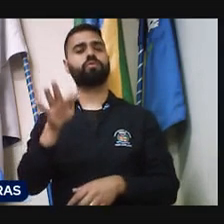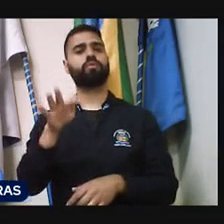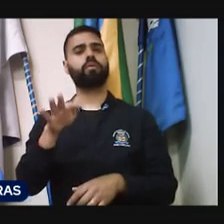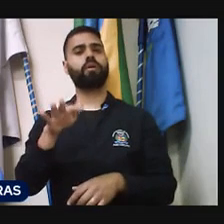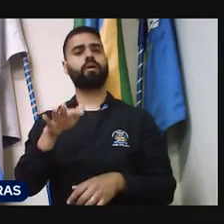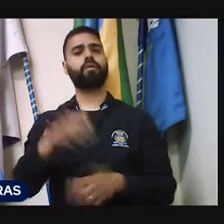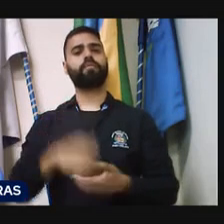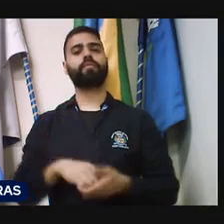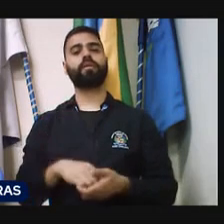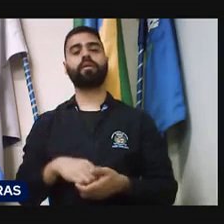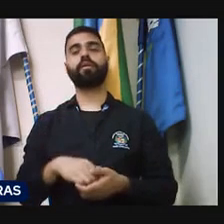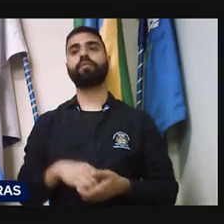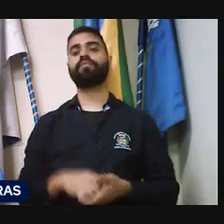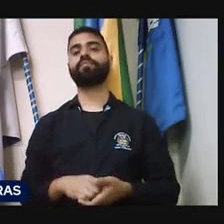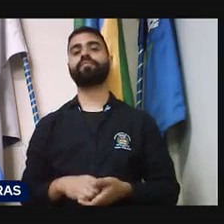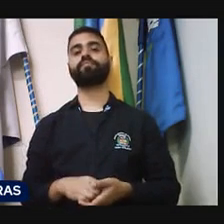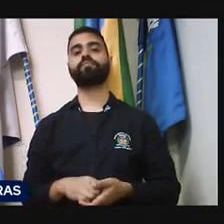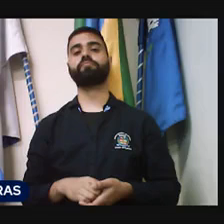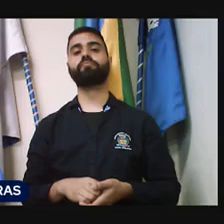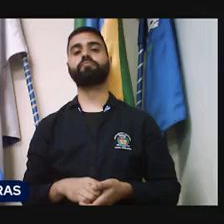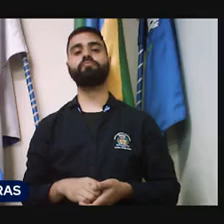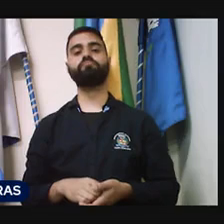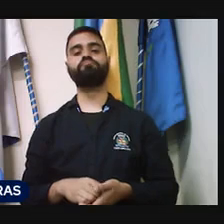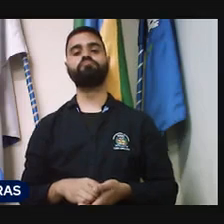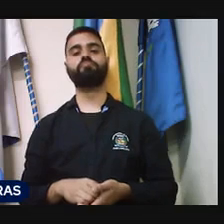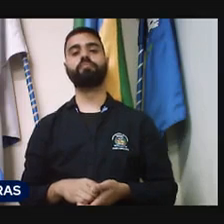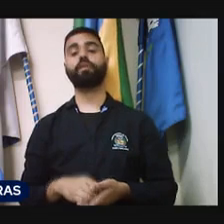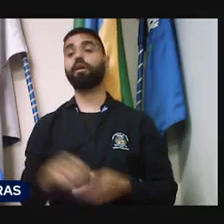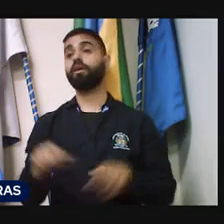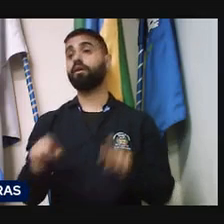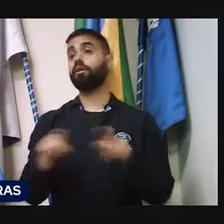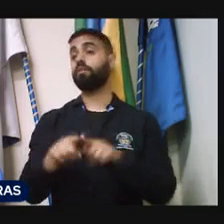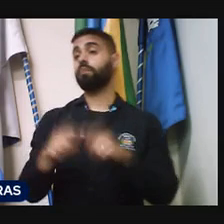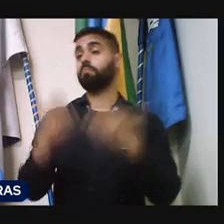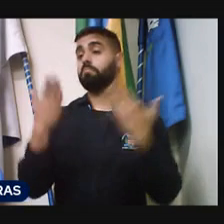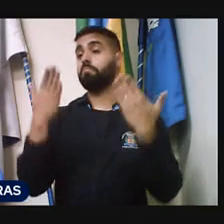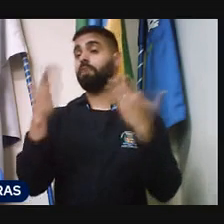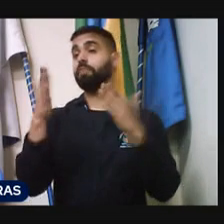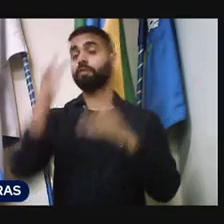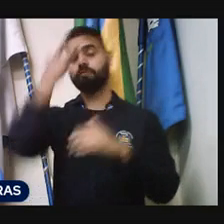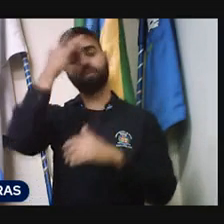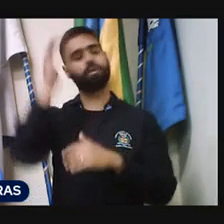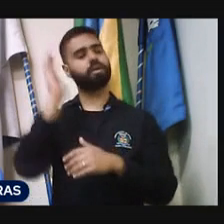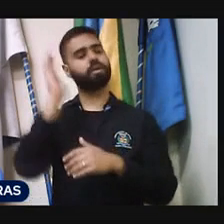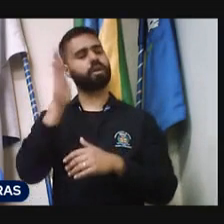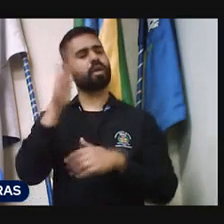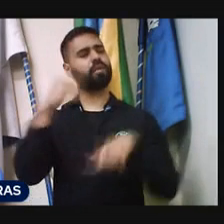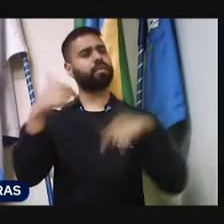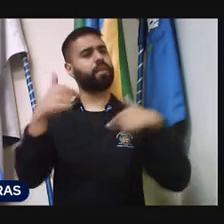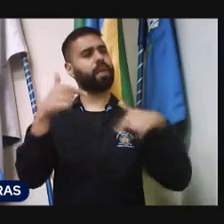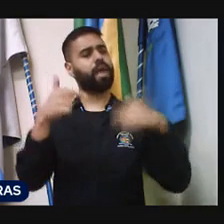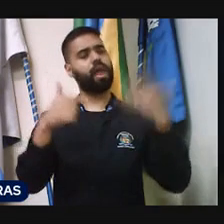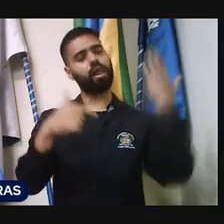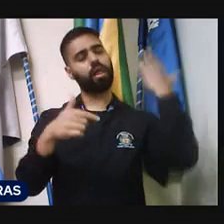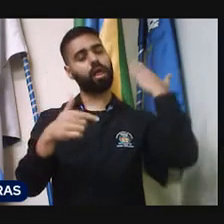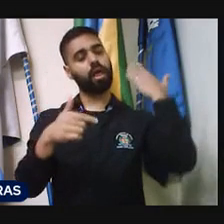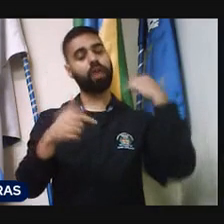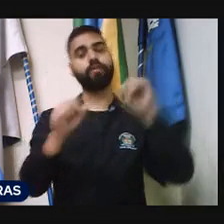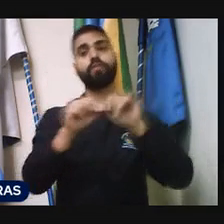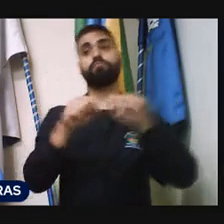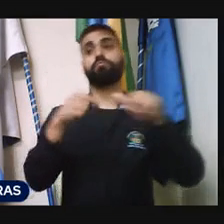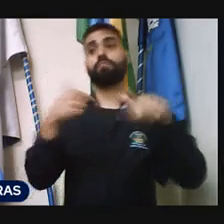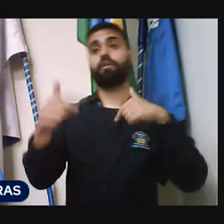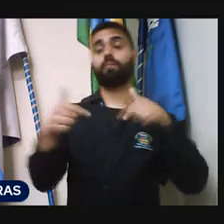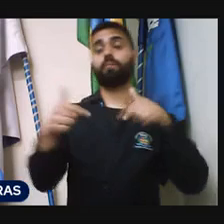com mais oportunidade e também parabenizo a todos aqueles que por lá passaram e a a marca através do